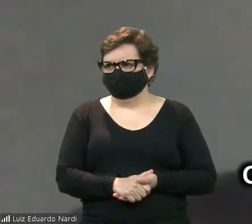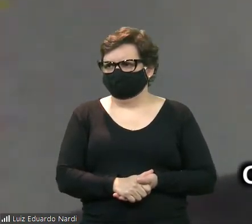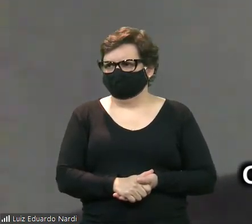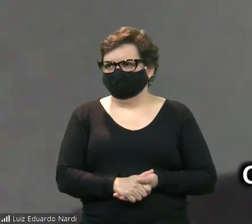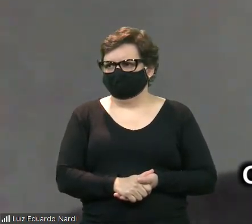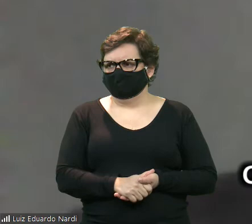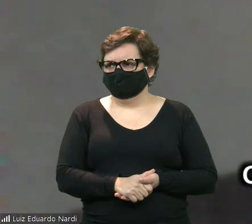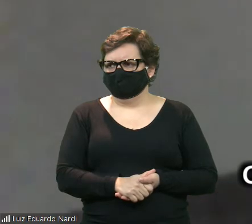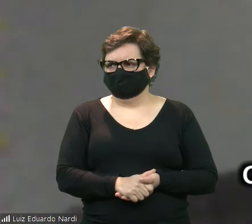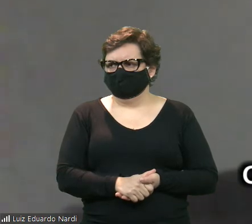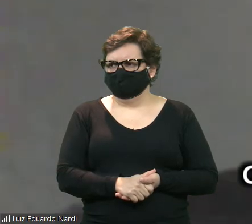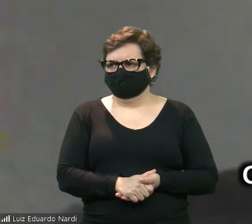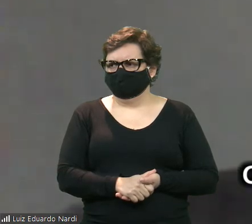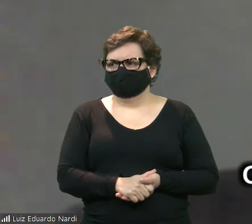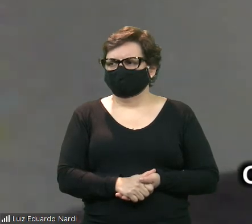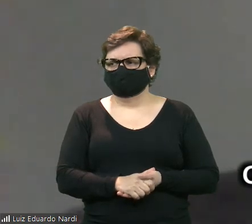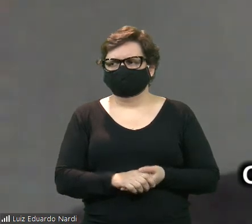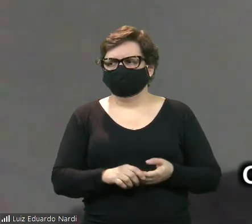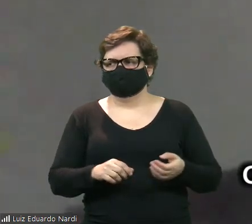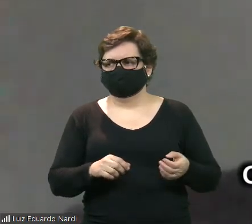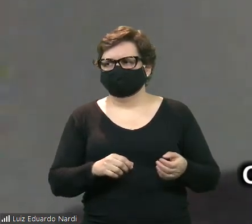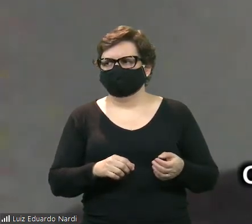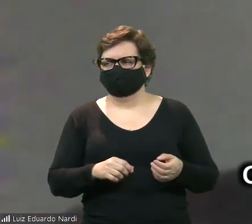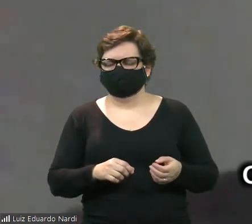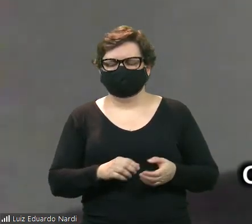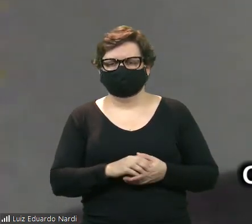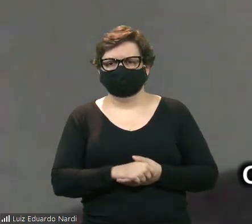deu passos aí,